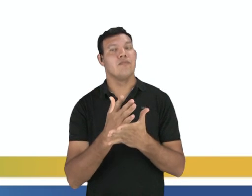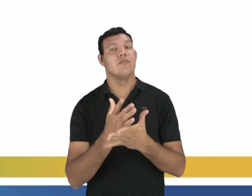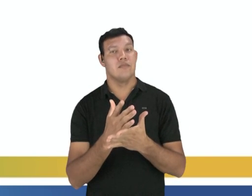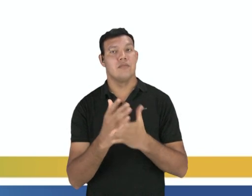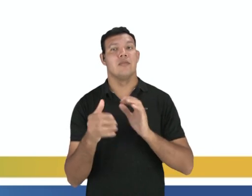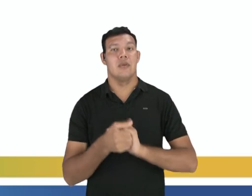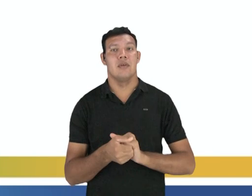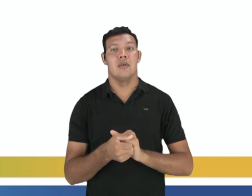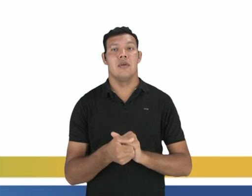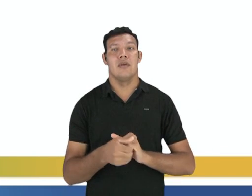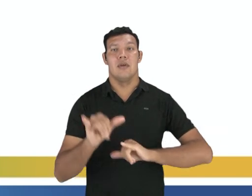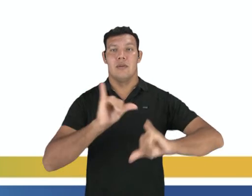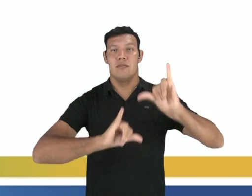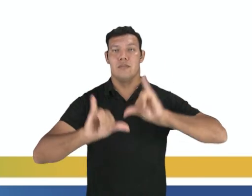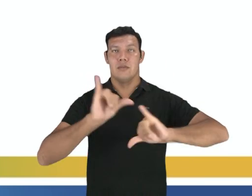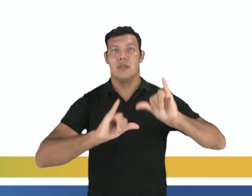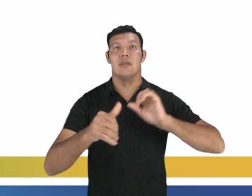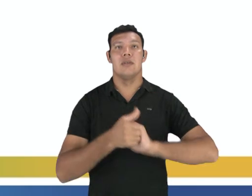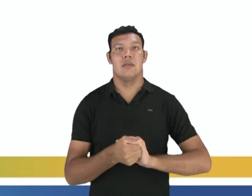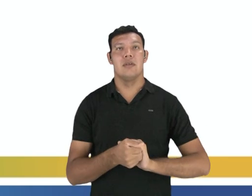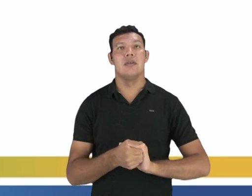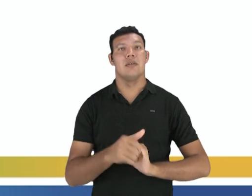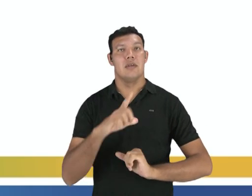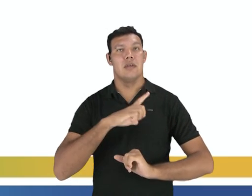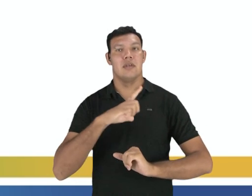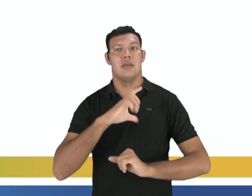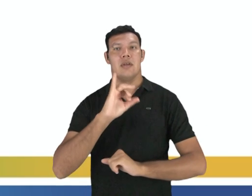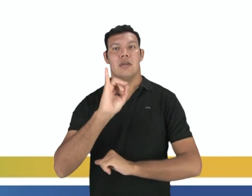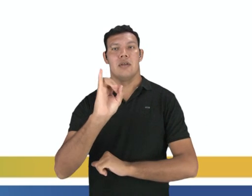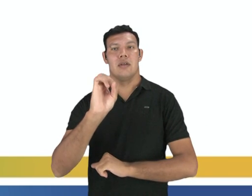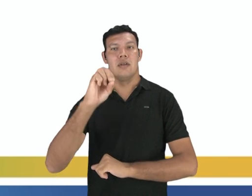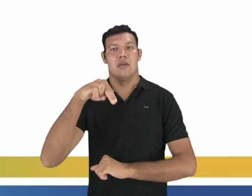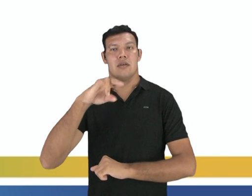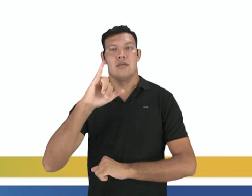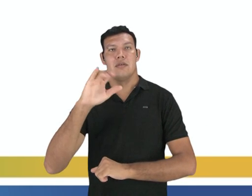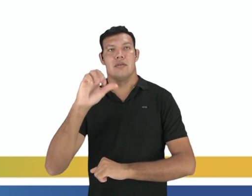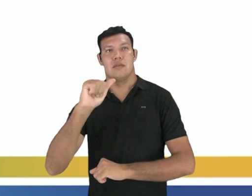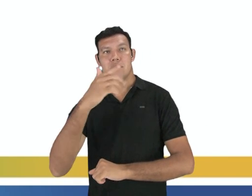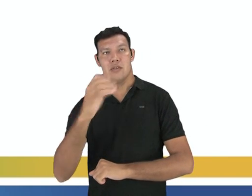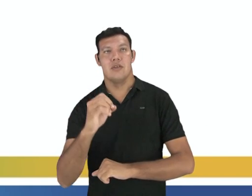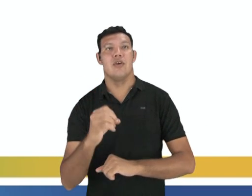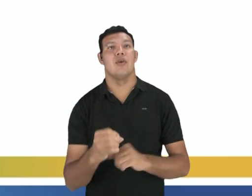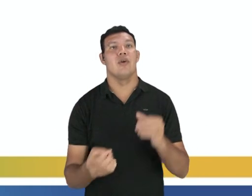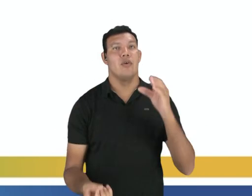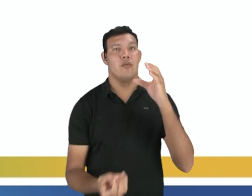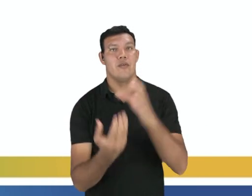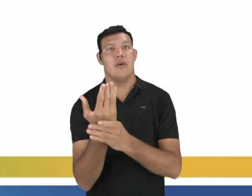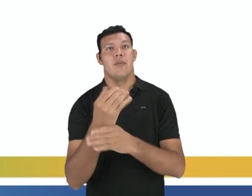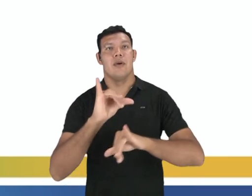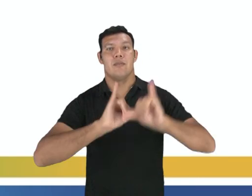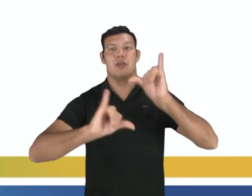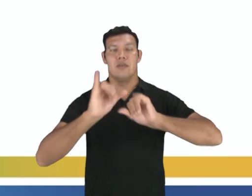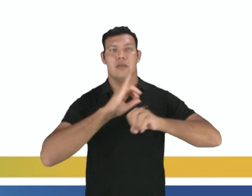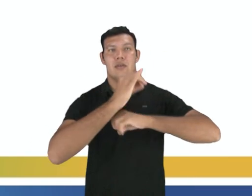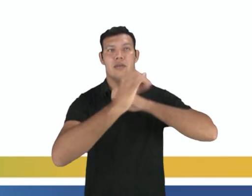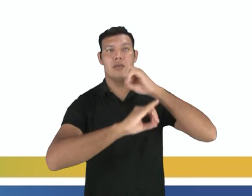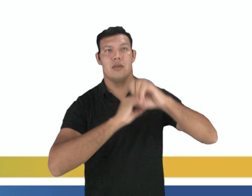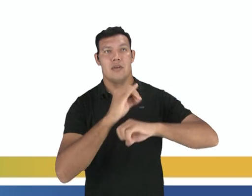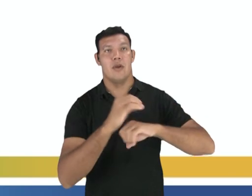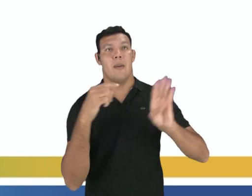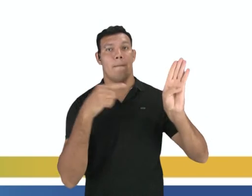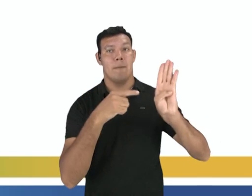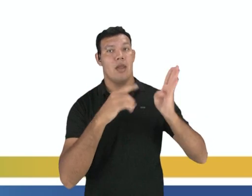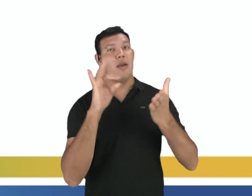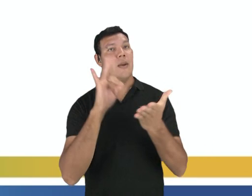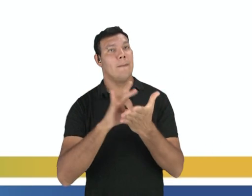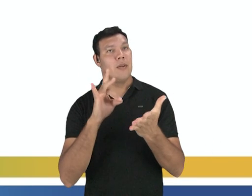sofrem ionização em meio aquoso e podem formar soluções iônicas. A letra B também é verdadeira. A letra